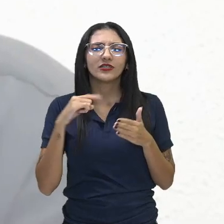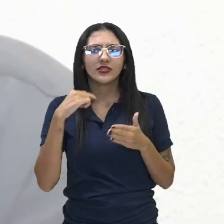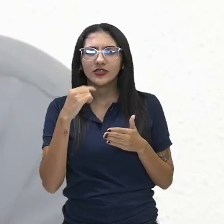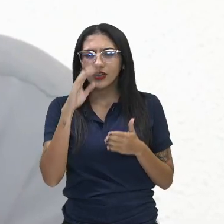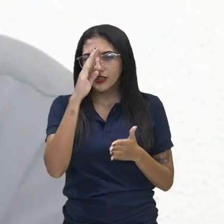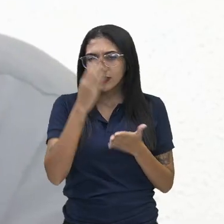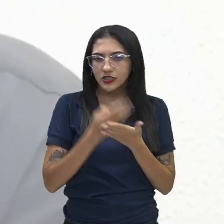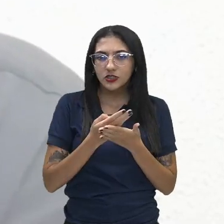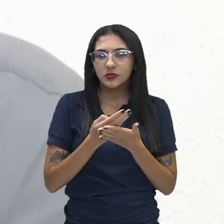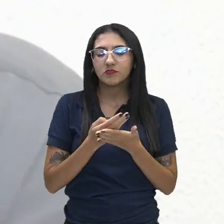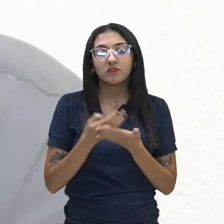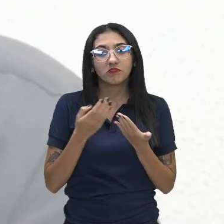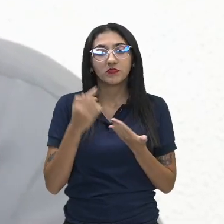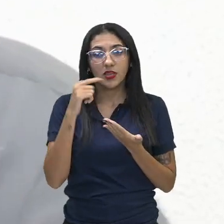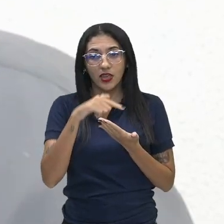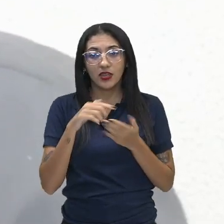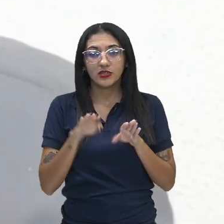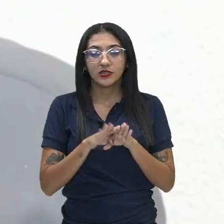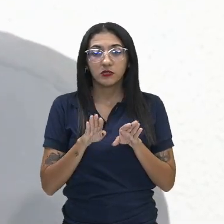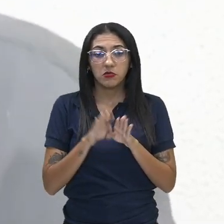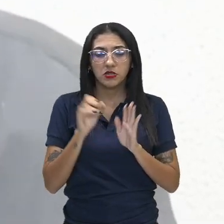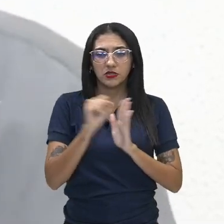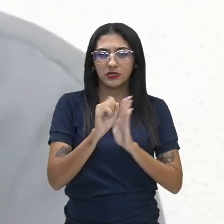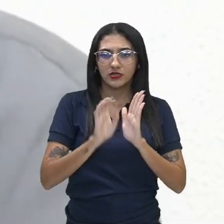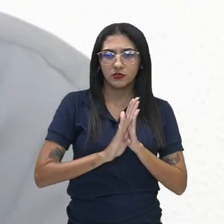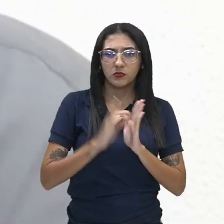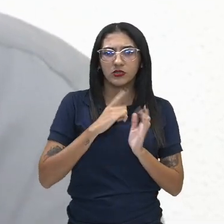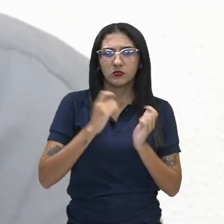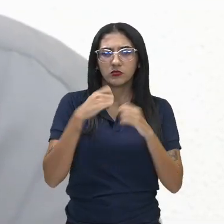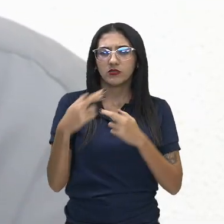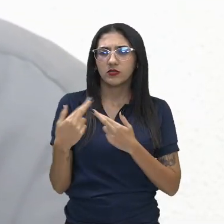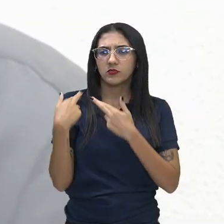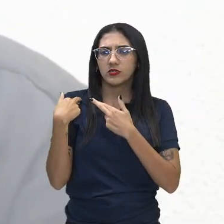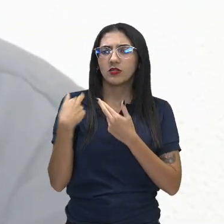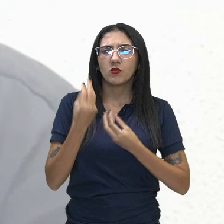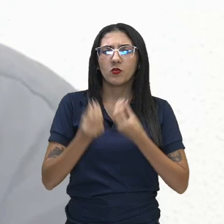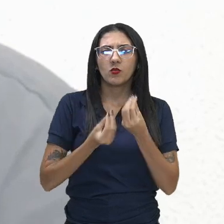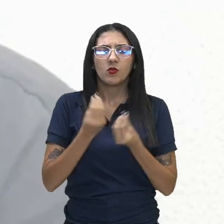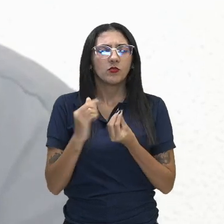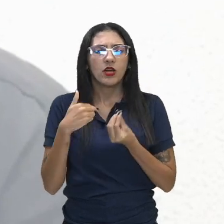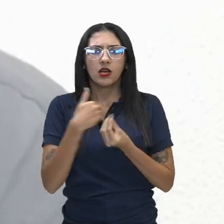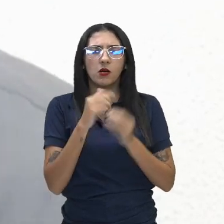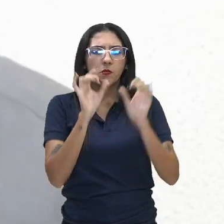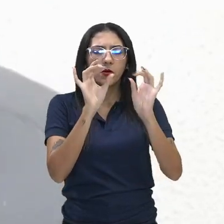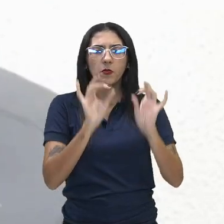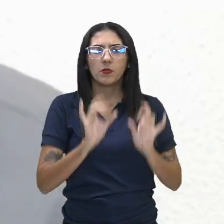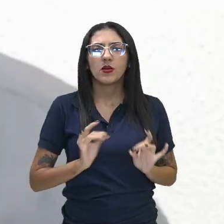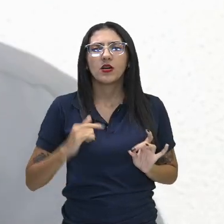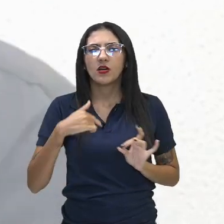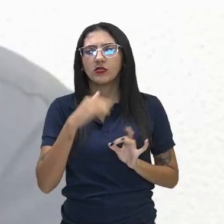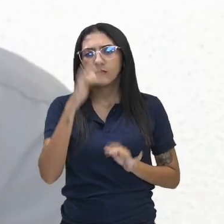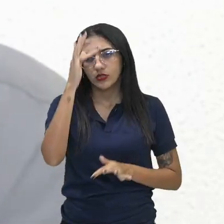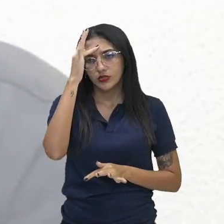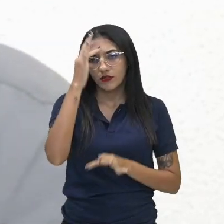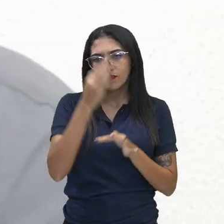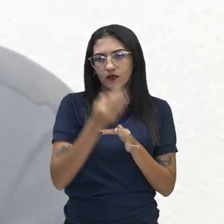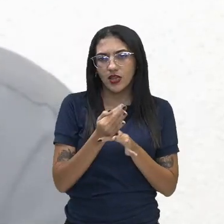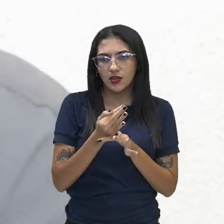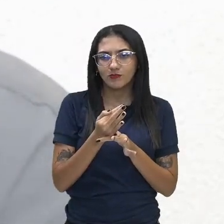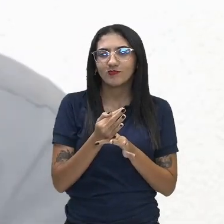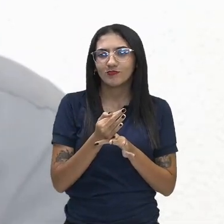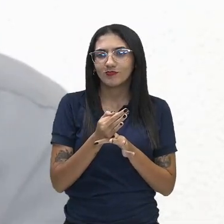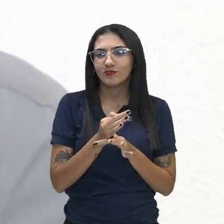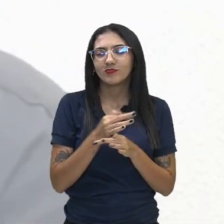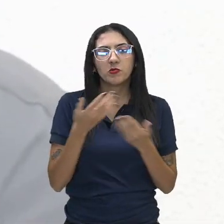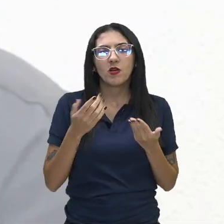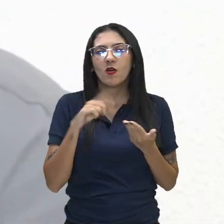têm também um papel de mostrar como nós estamos celebrando a nossa fé, qual é o momento da